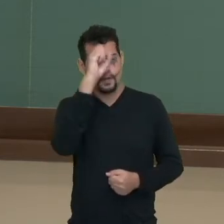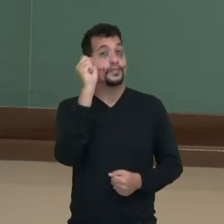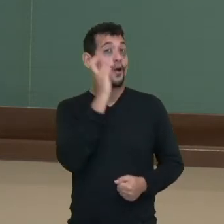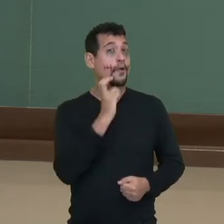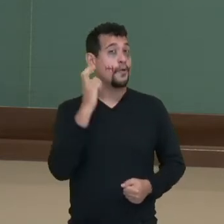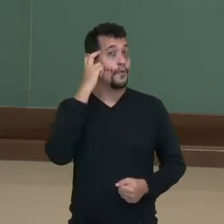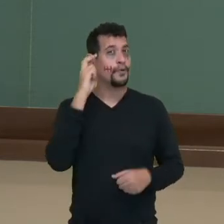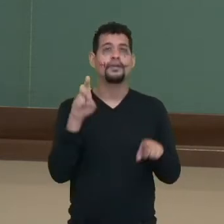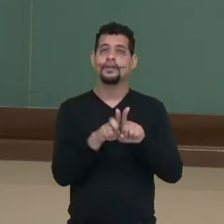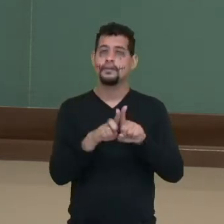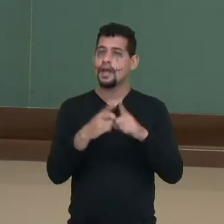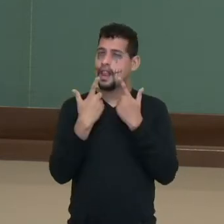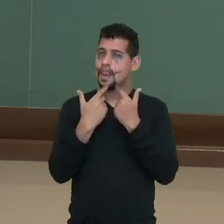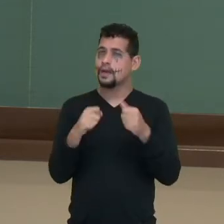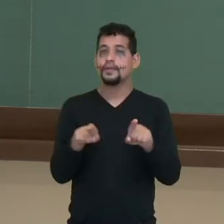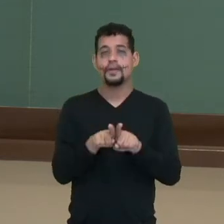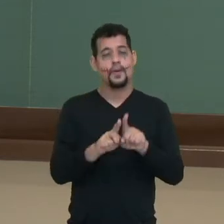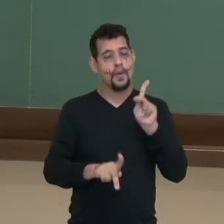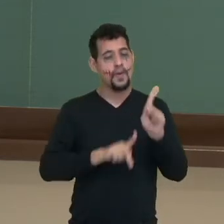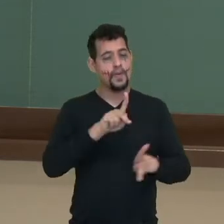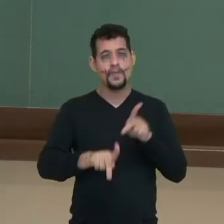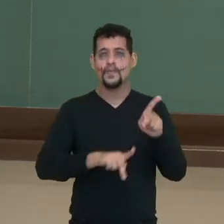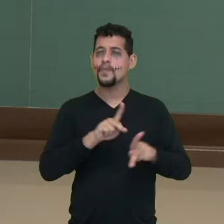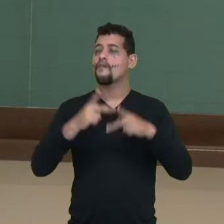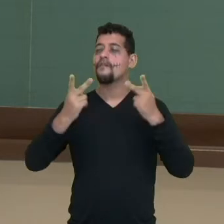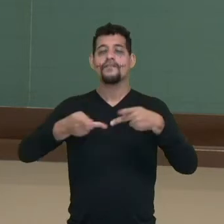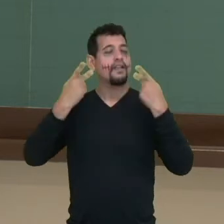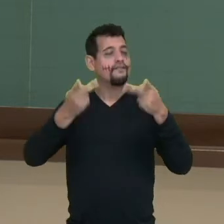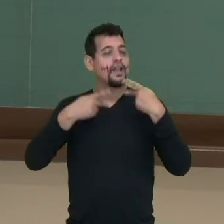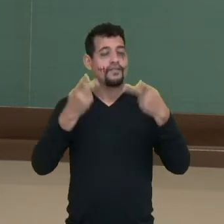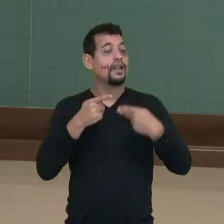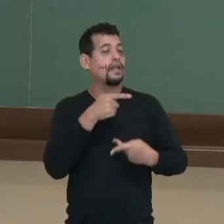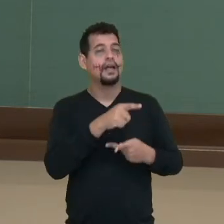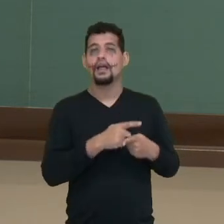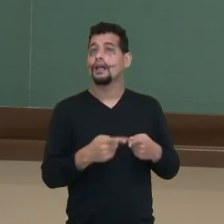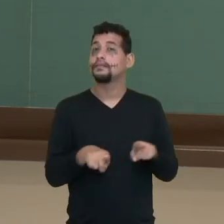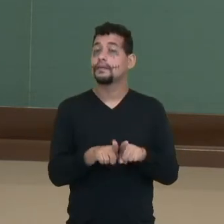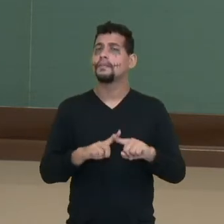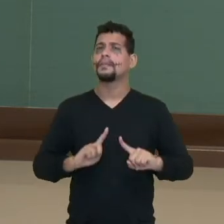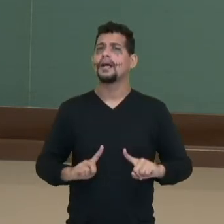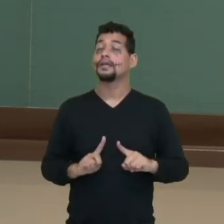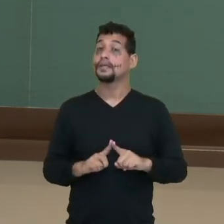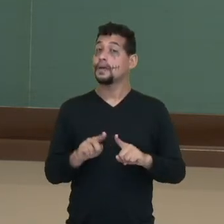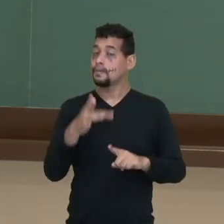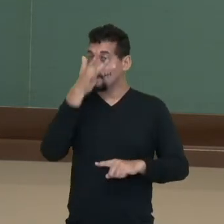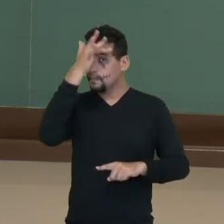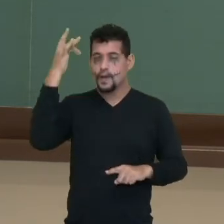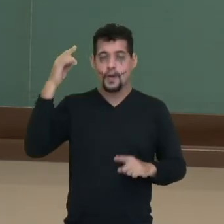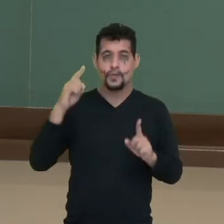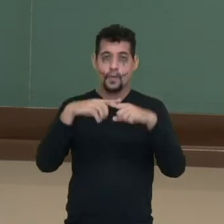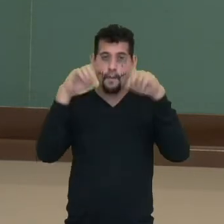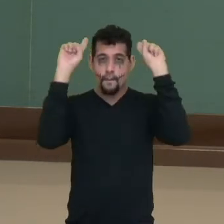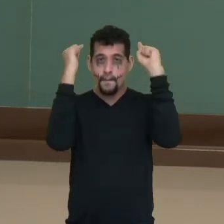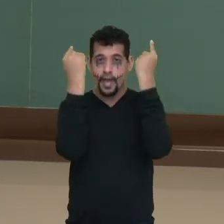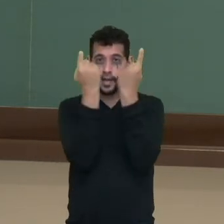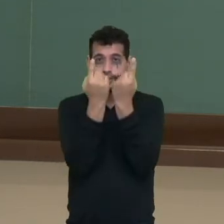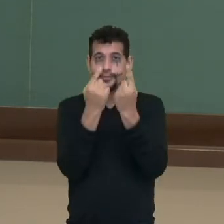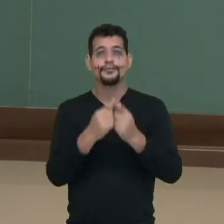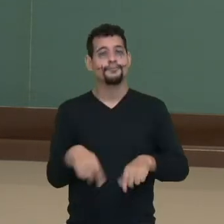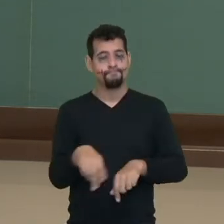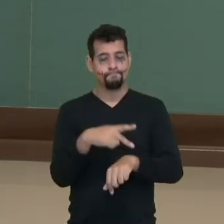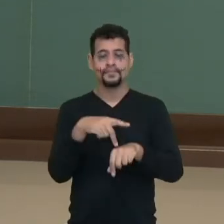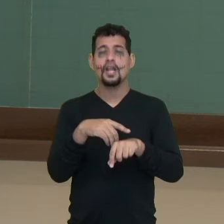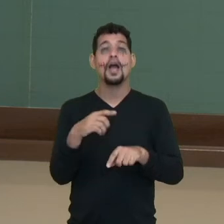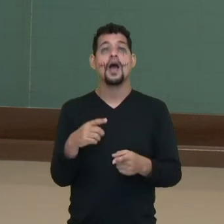cultura desse povo hablante dessa língua. Então, para os mexicanos, a morte é um